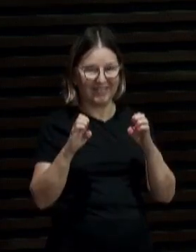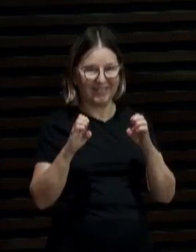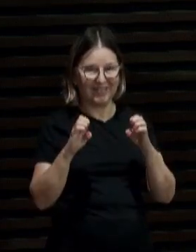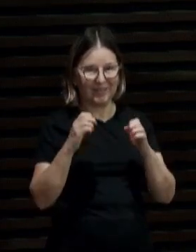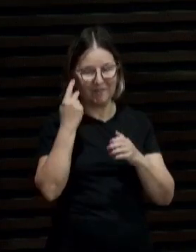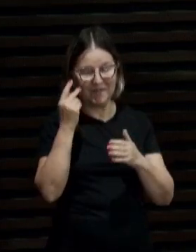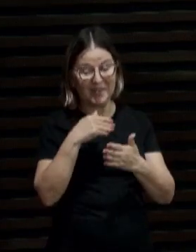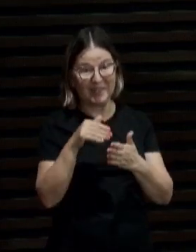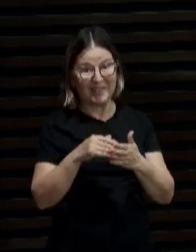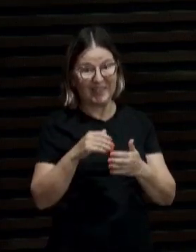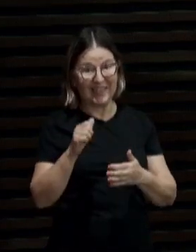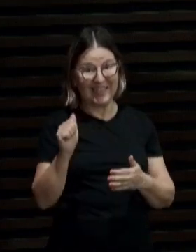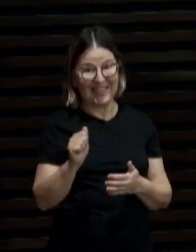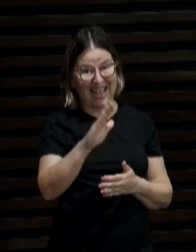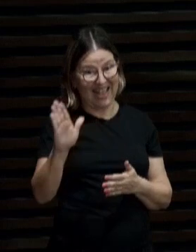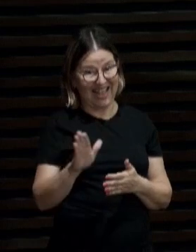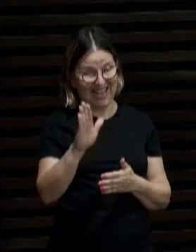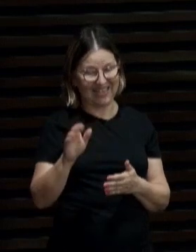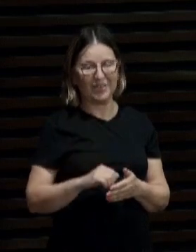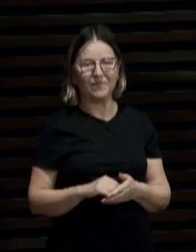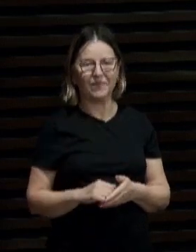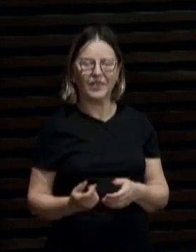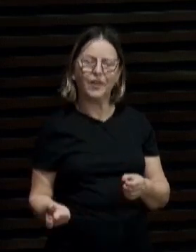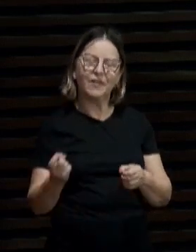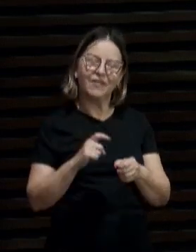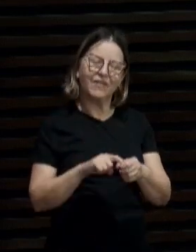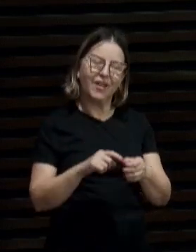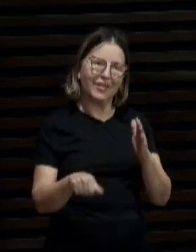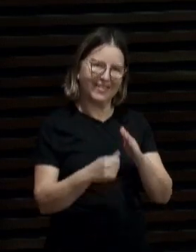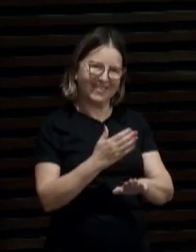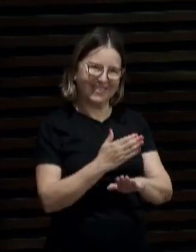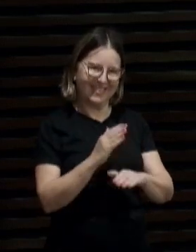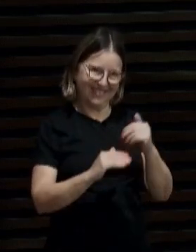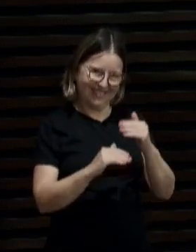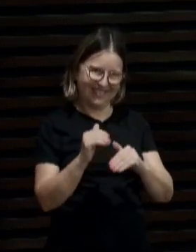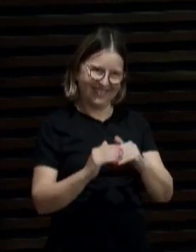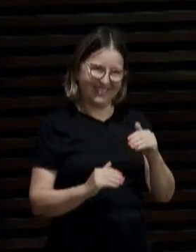missionária. Vocês lembram disso? Volta àquelas primeiras obras, meu filho.